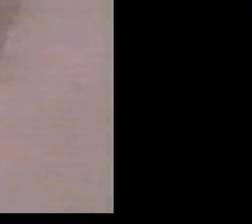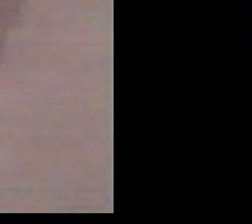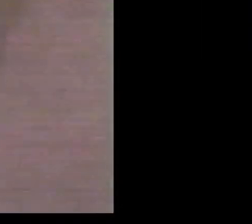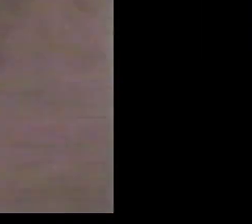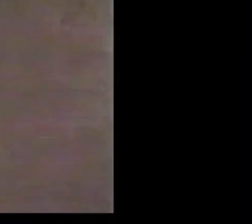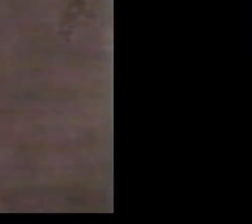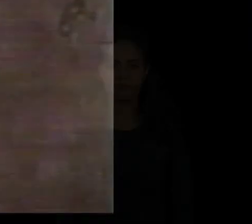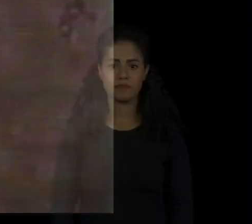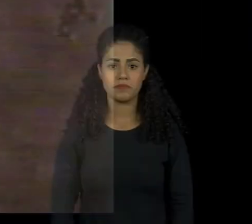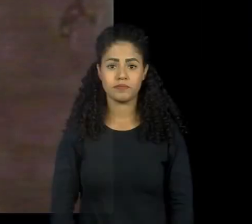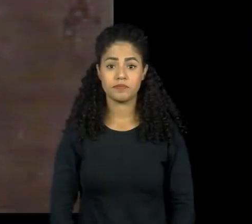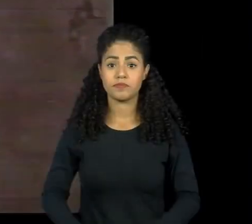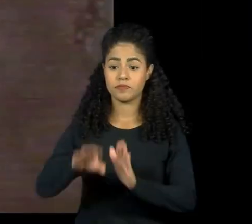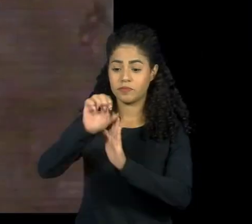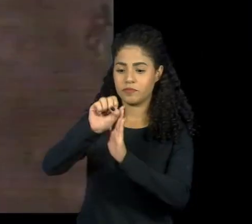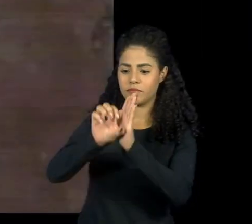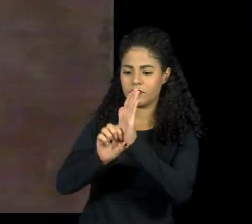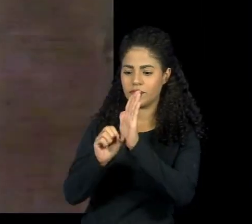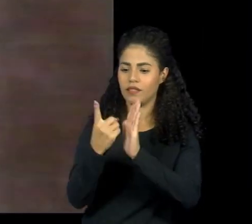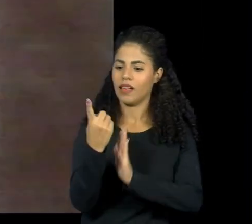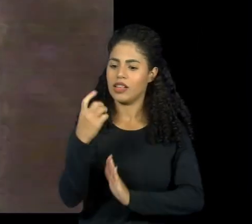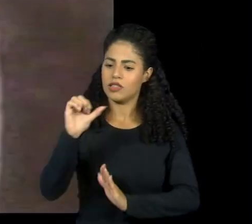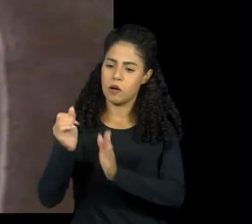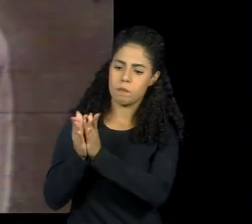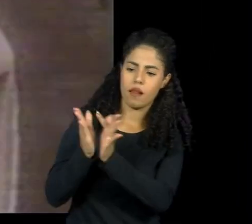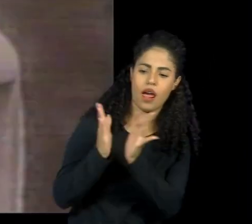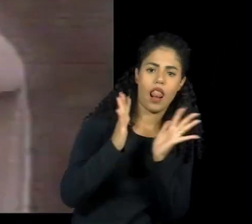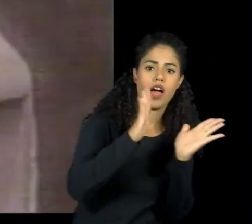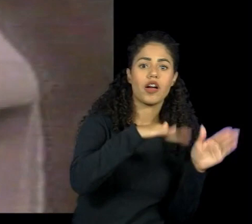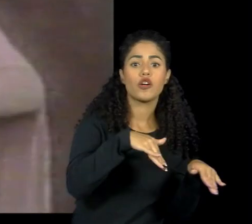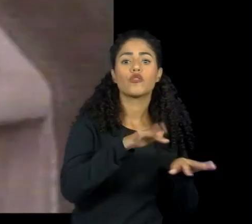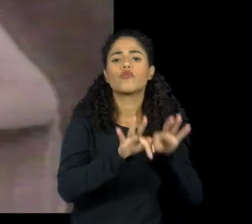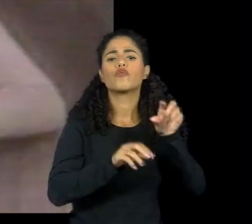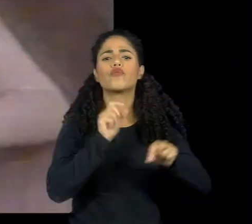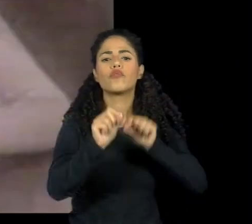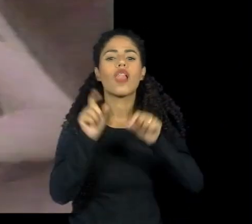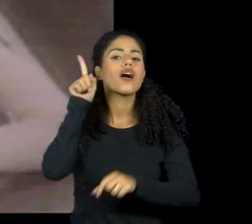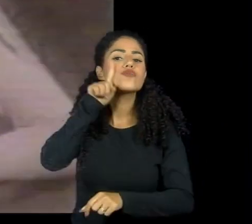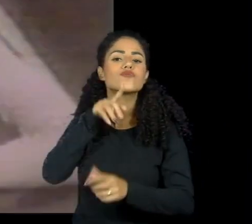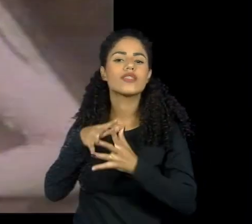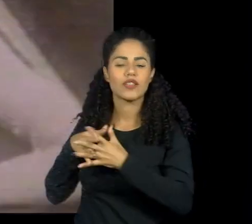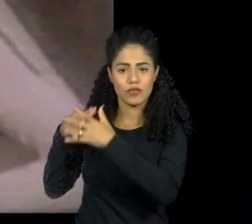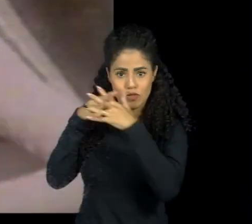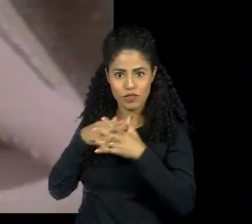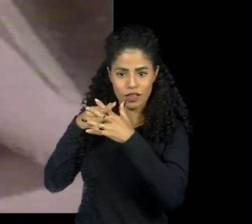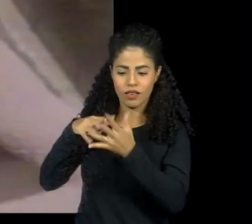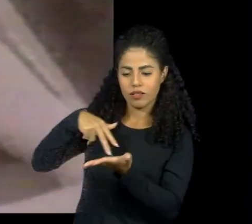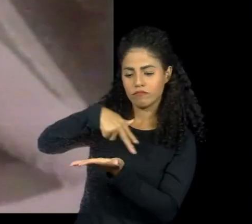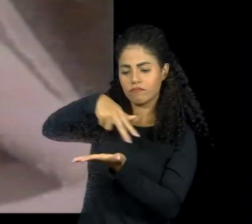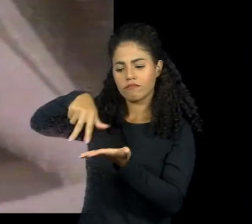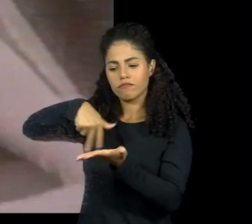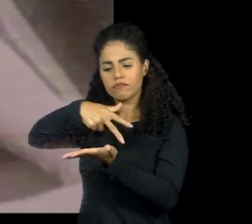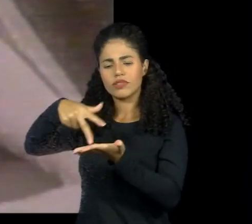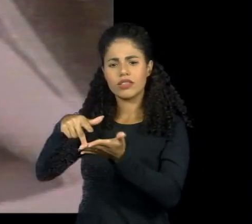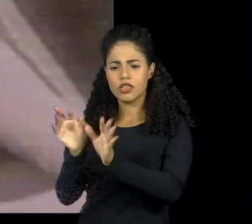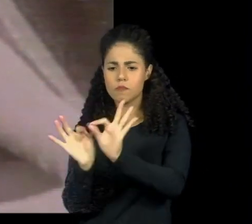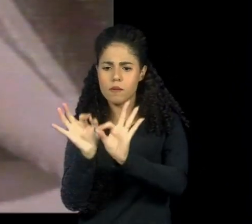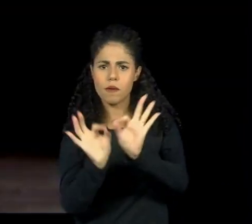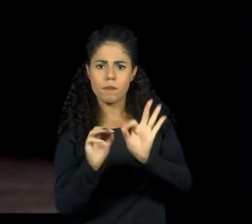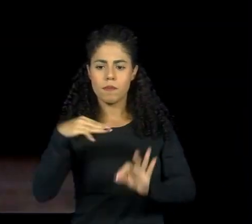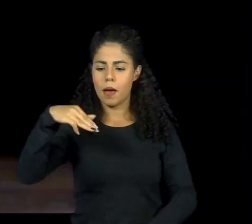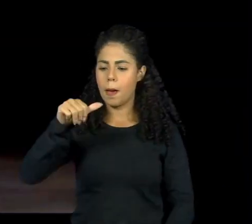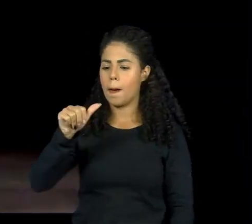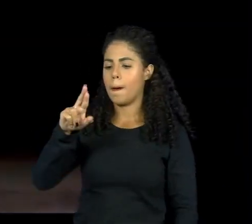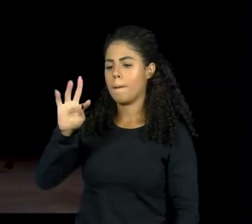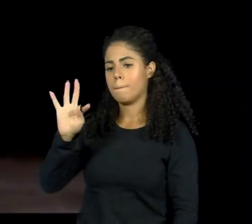No final do século XIX, nascia na Pensilvânia, Estados Unidos, a dançarina e coreógrafa Martha